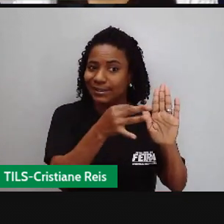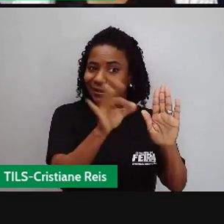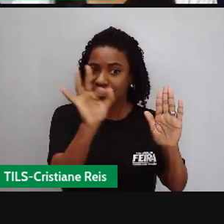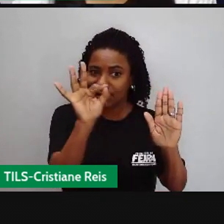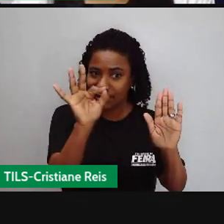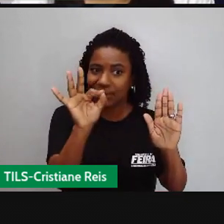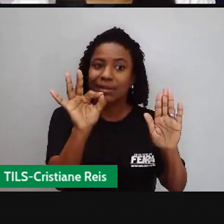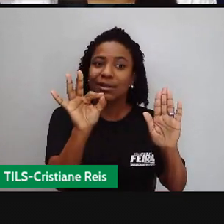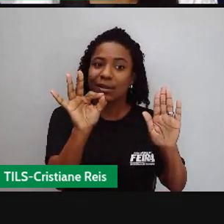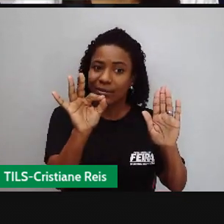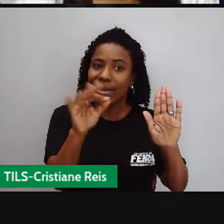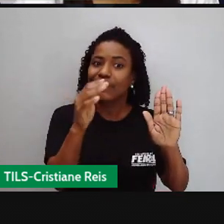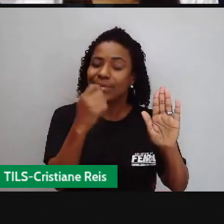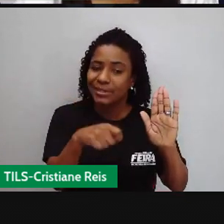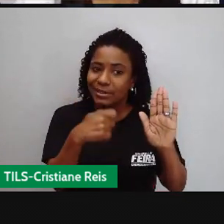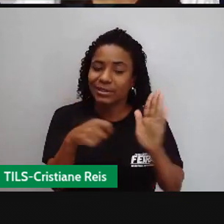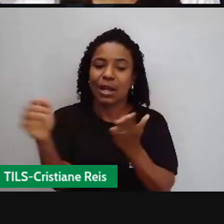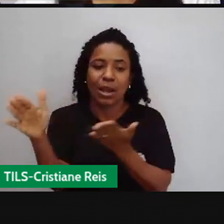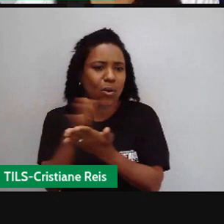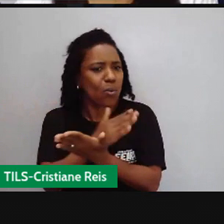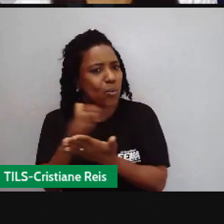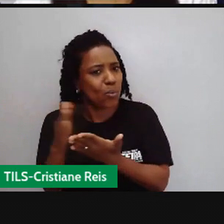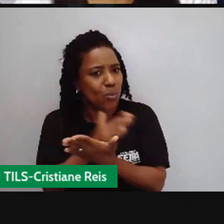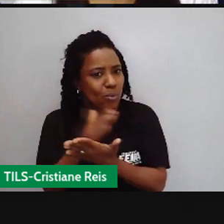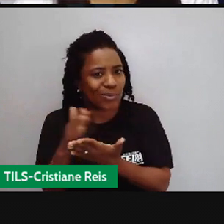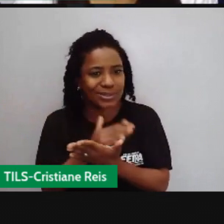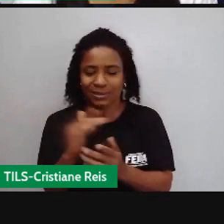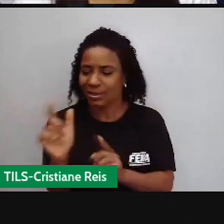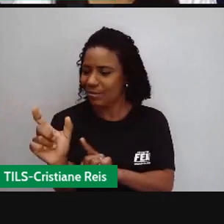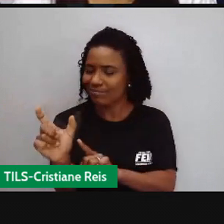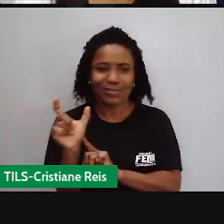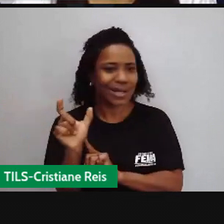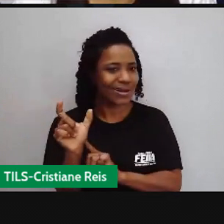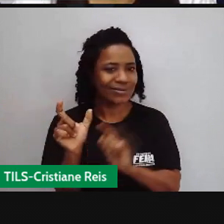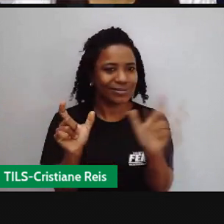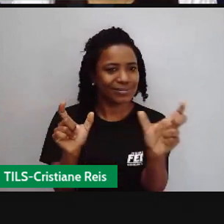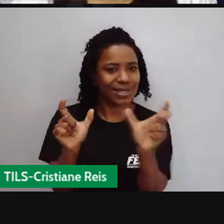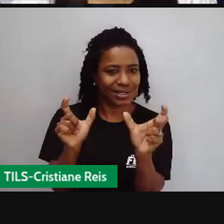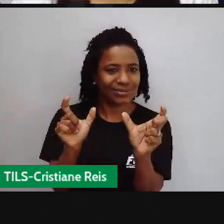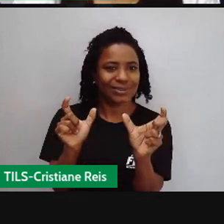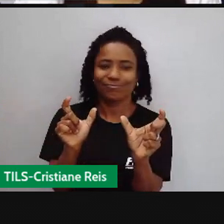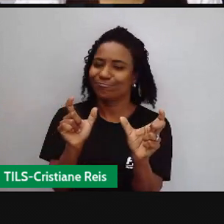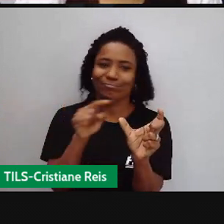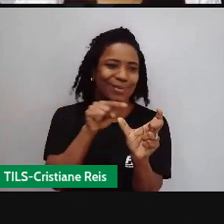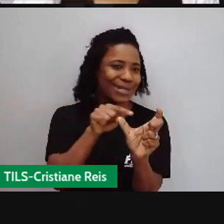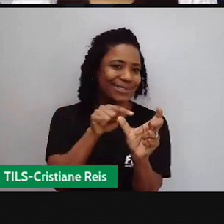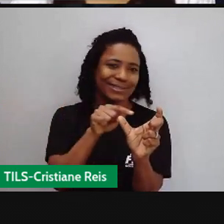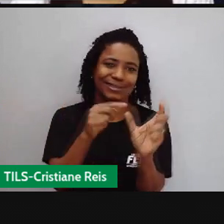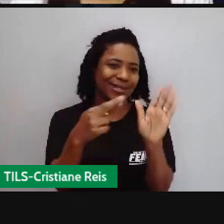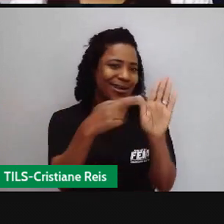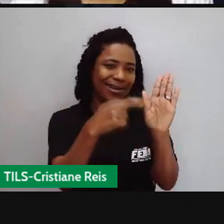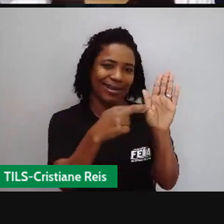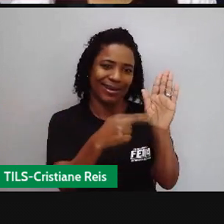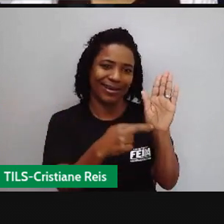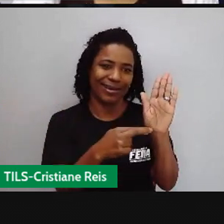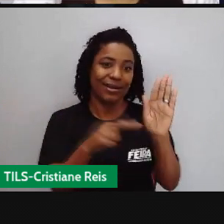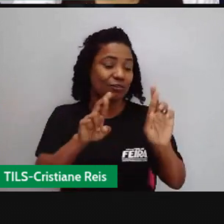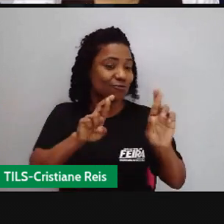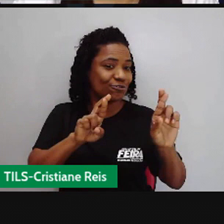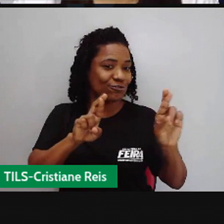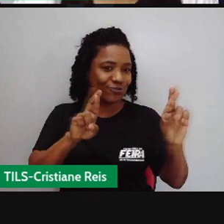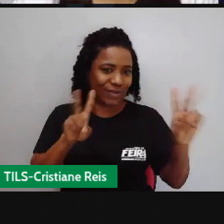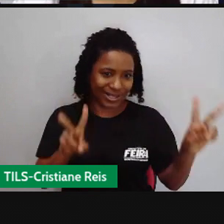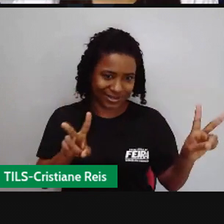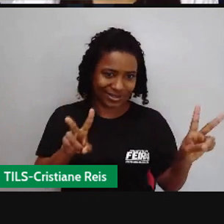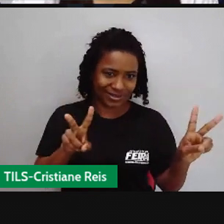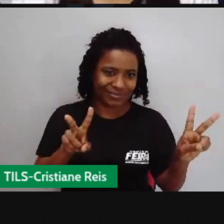vão ter palavras que não se encaixam naquelas regras que foram determinadas. Em relação ao uso do O e ao uso do